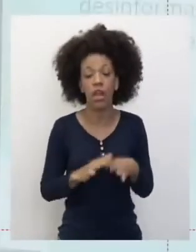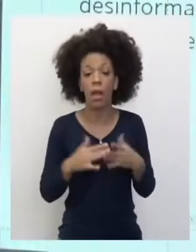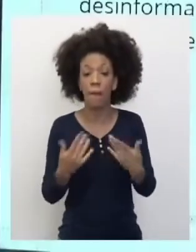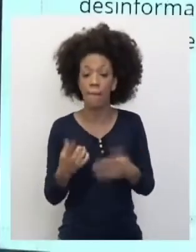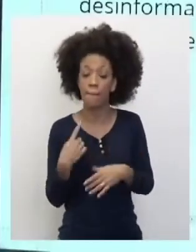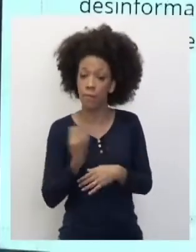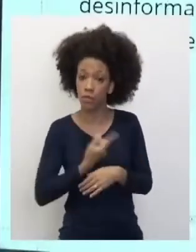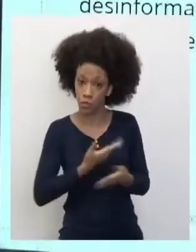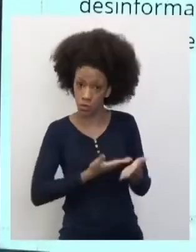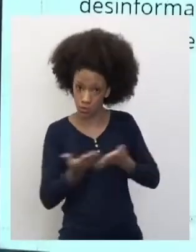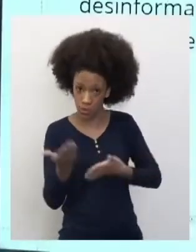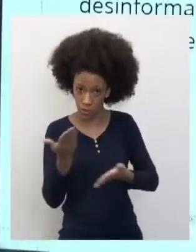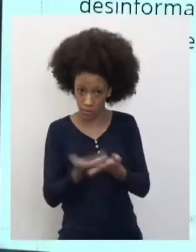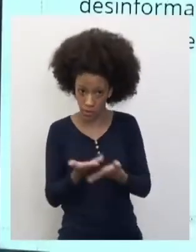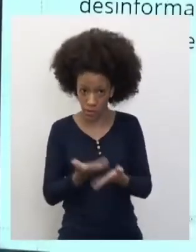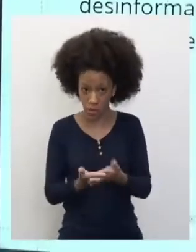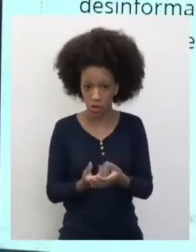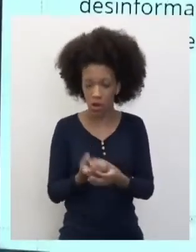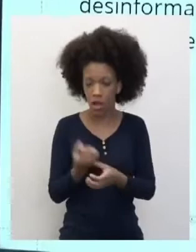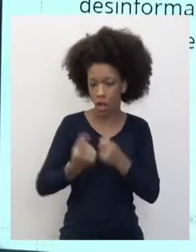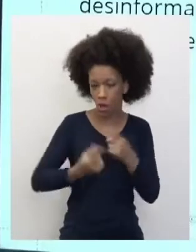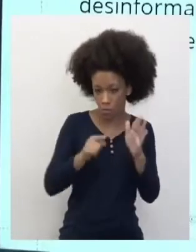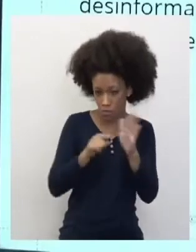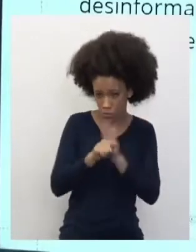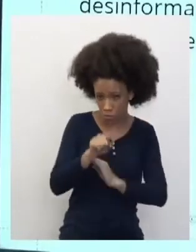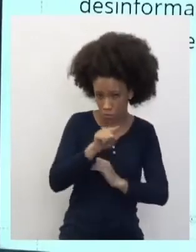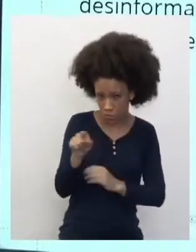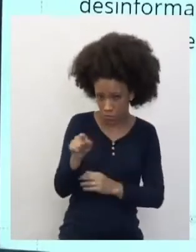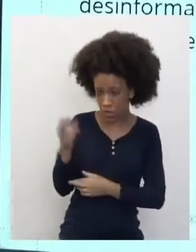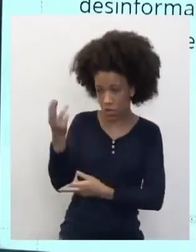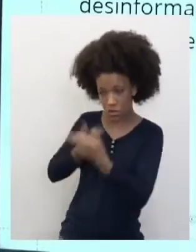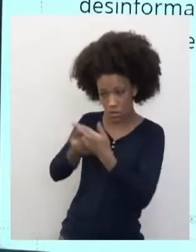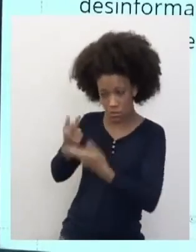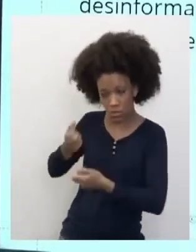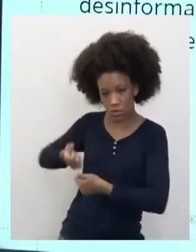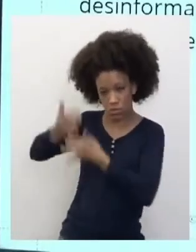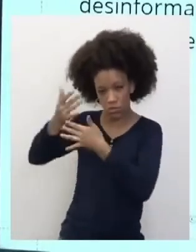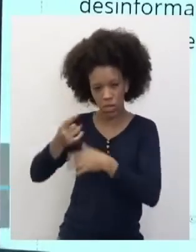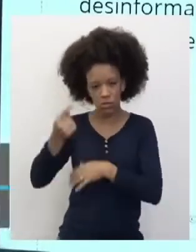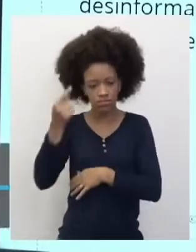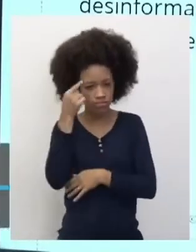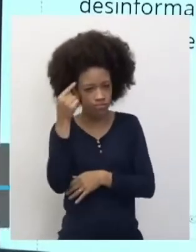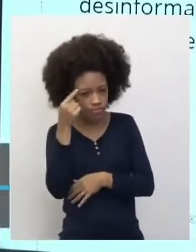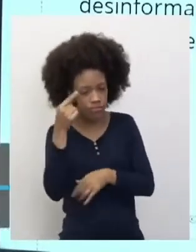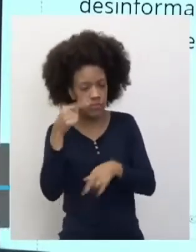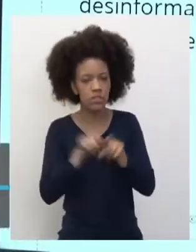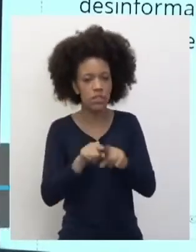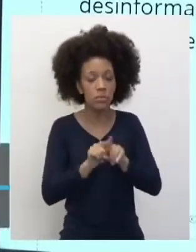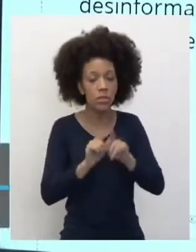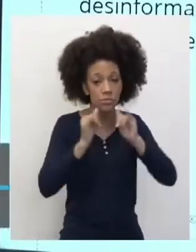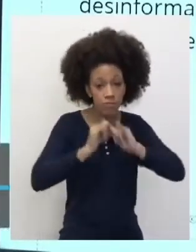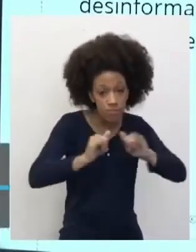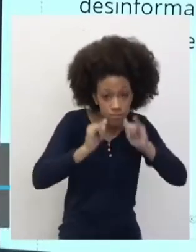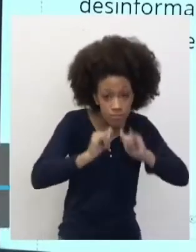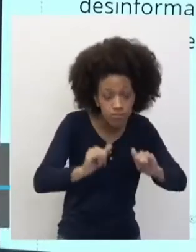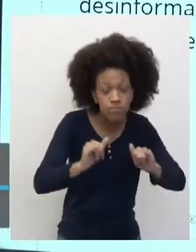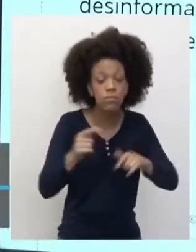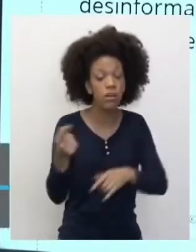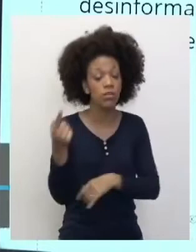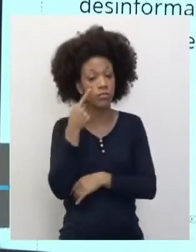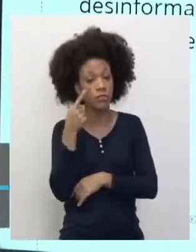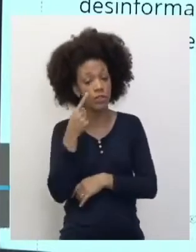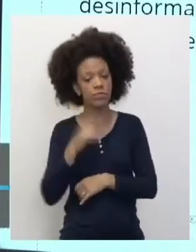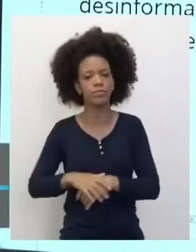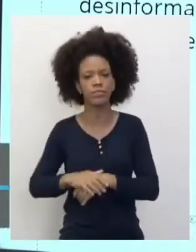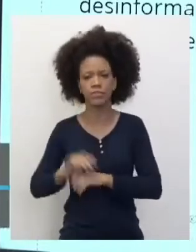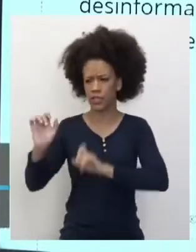iniciarmos a aula, eu vou deixar algumas perguntinhas para vocês responderem, refletirem sobre o dia a dia, as notícias que vocês têm visto na